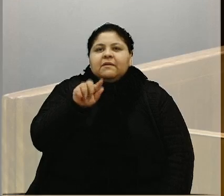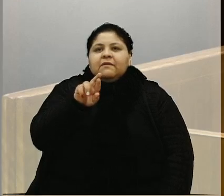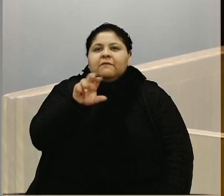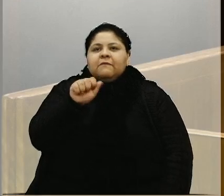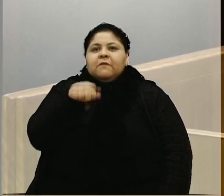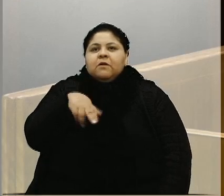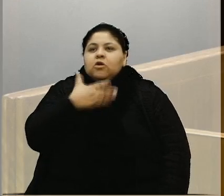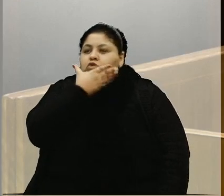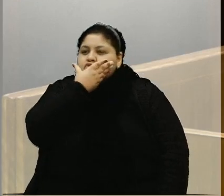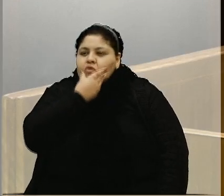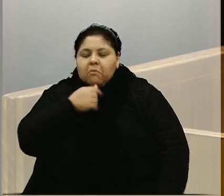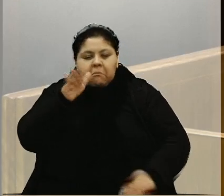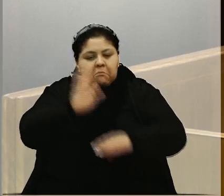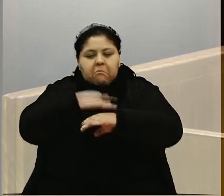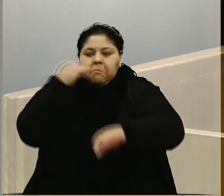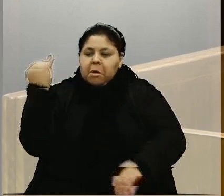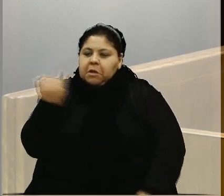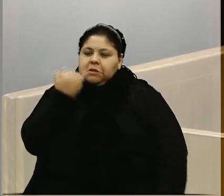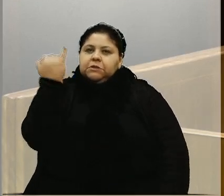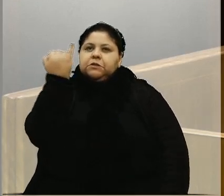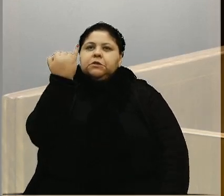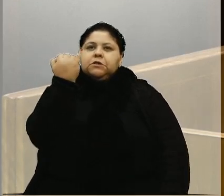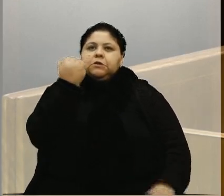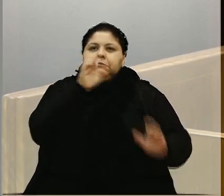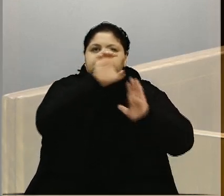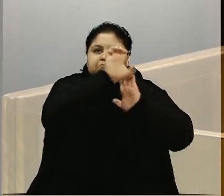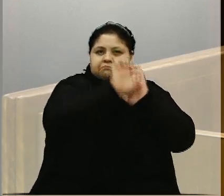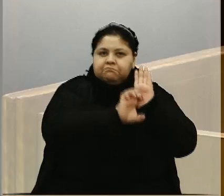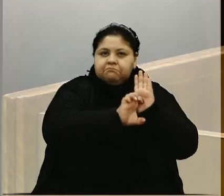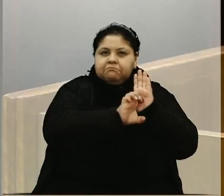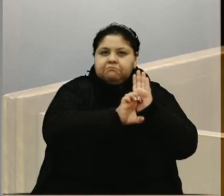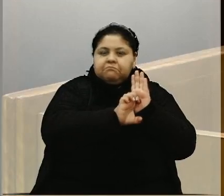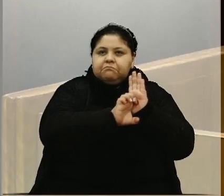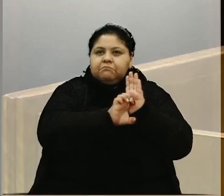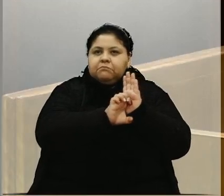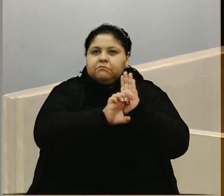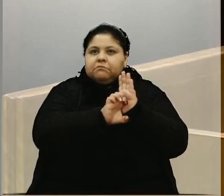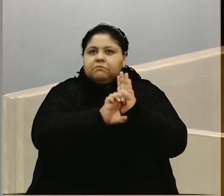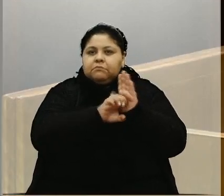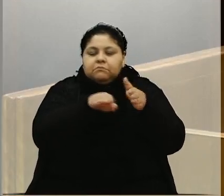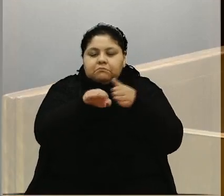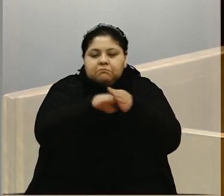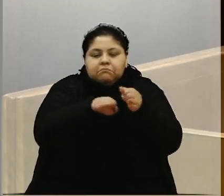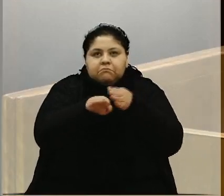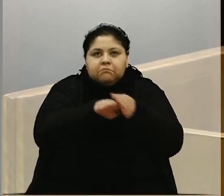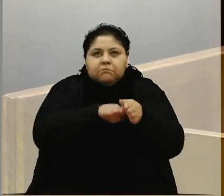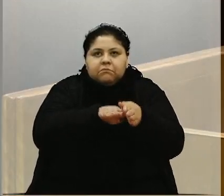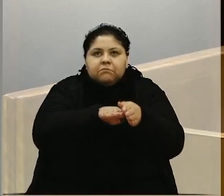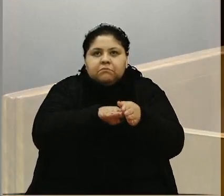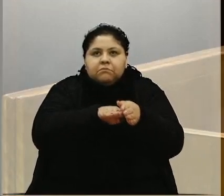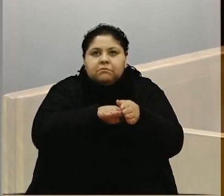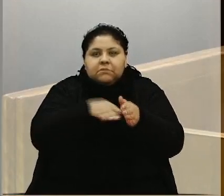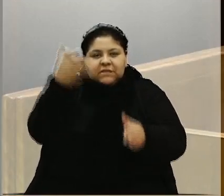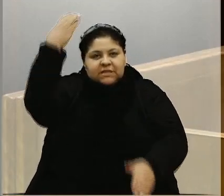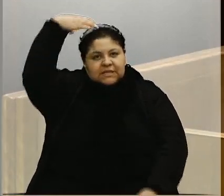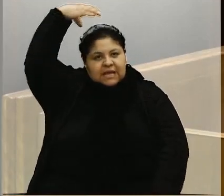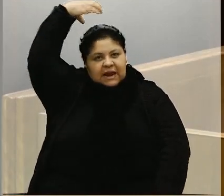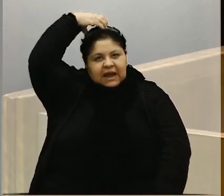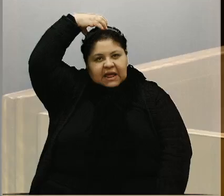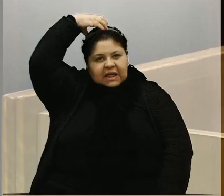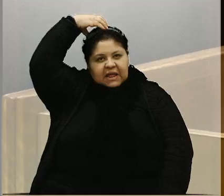mais conceituados cristãos da atualidade, que foi conselheiro da Rainha Elizabeth e de